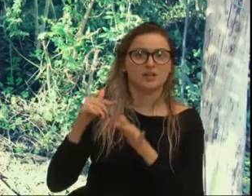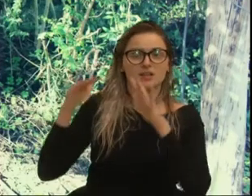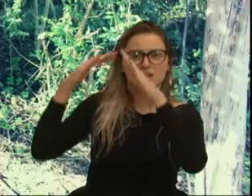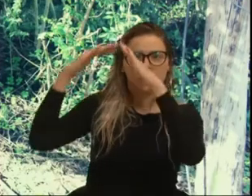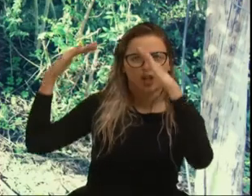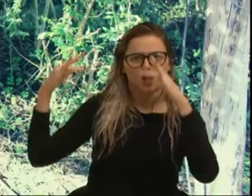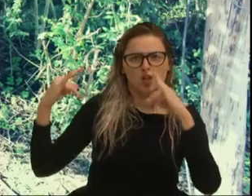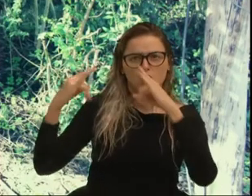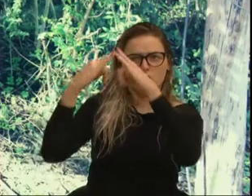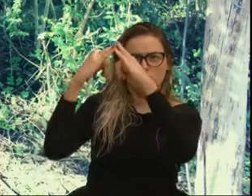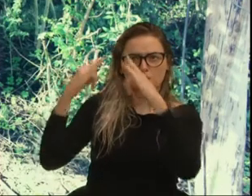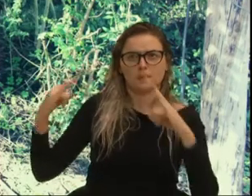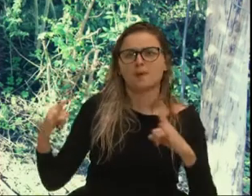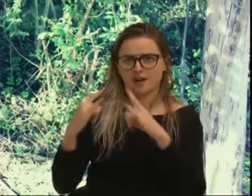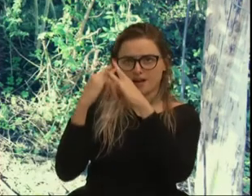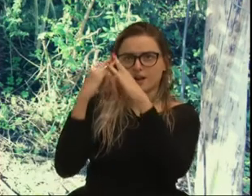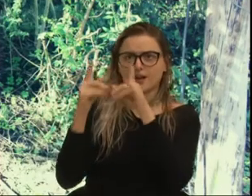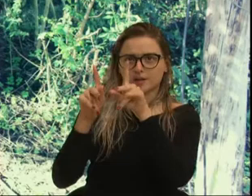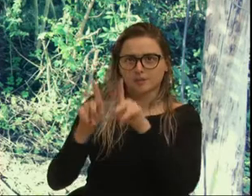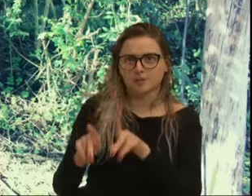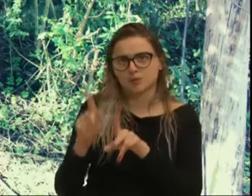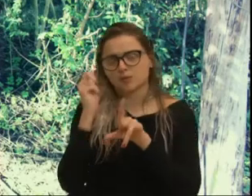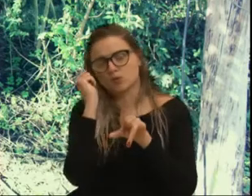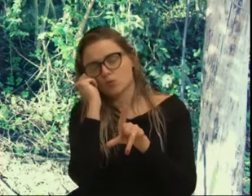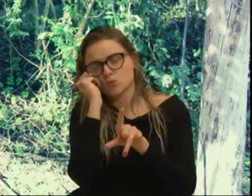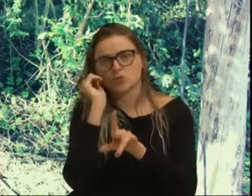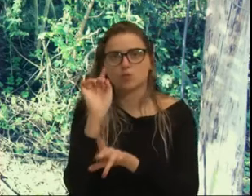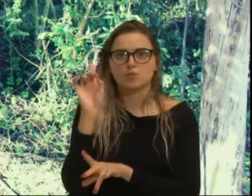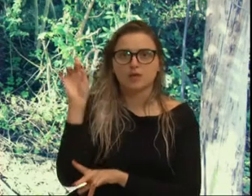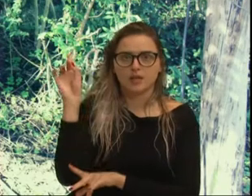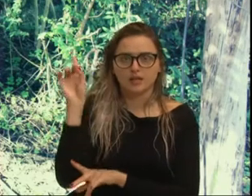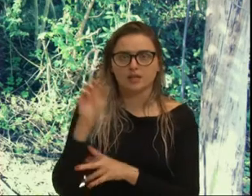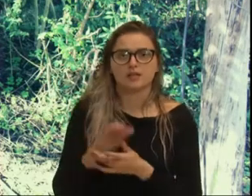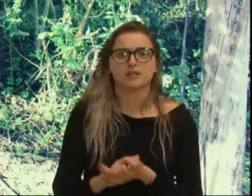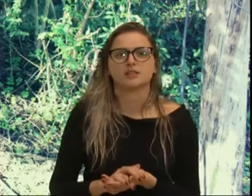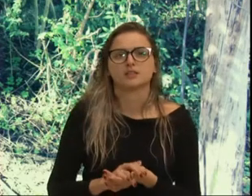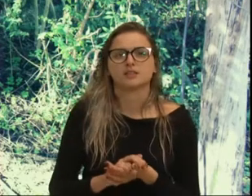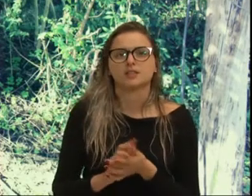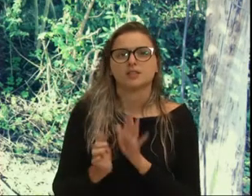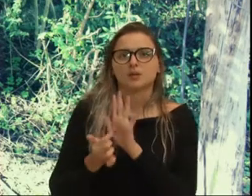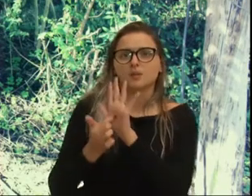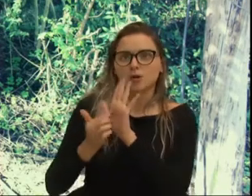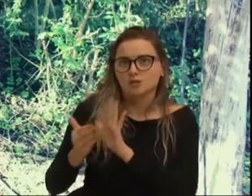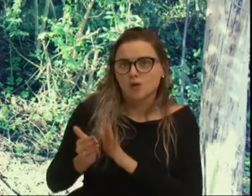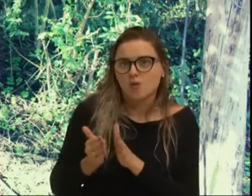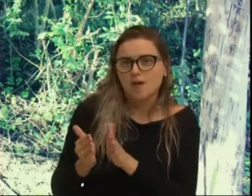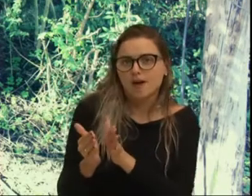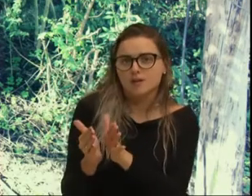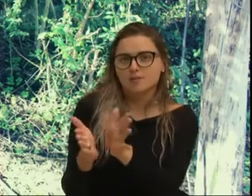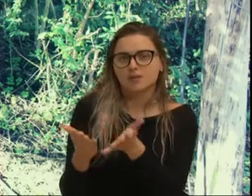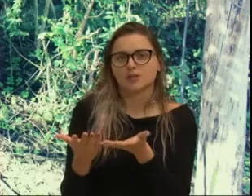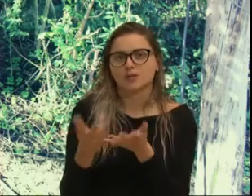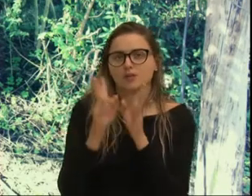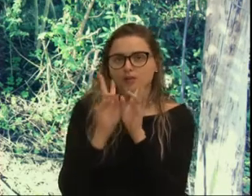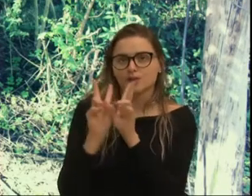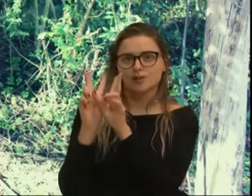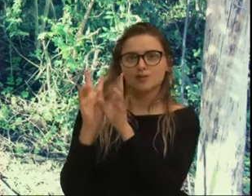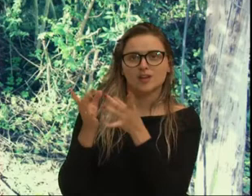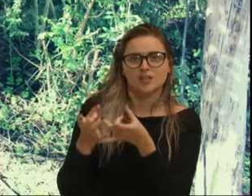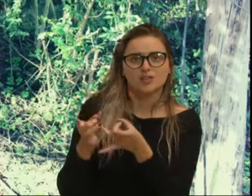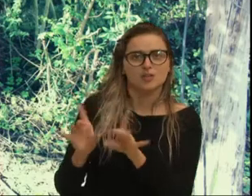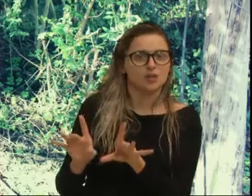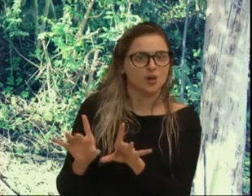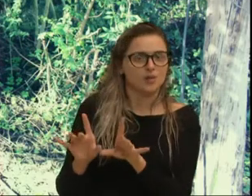né? Ali, esse é a mesma, mostra ainda mais o caminho. E a gente vê ali restos de